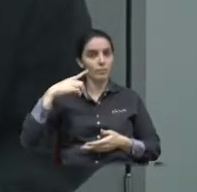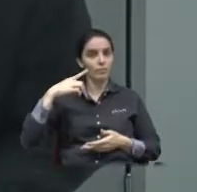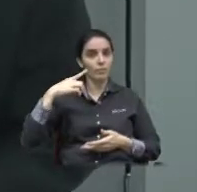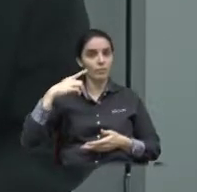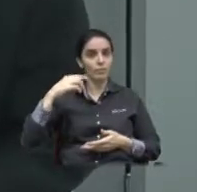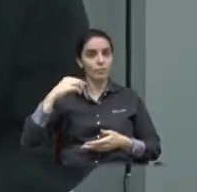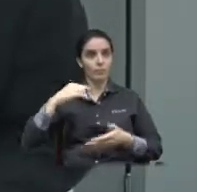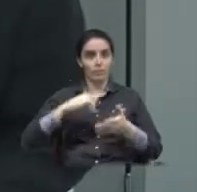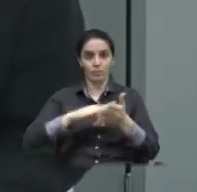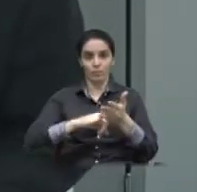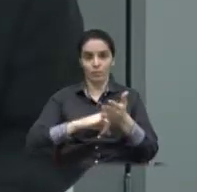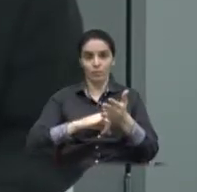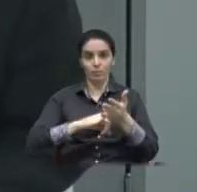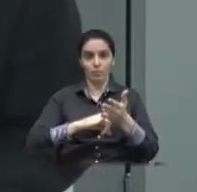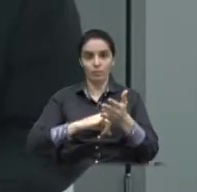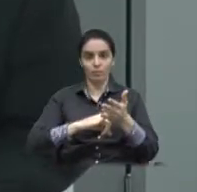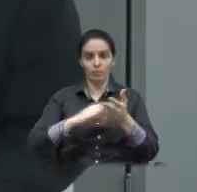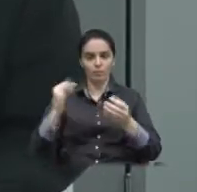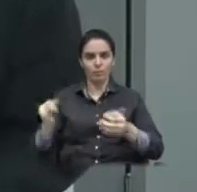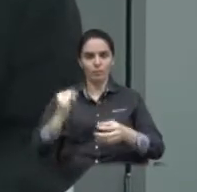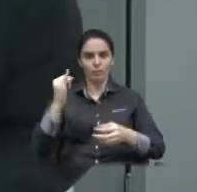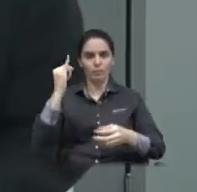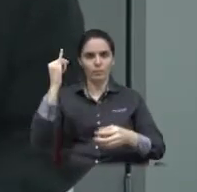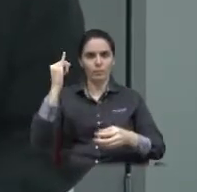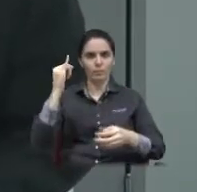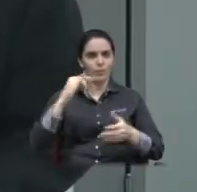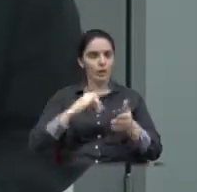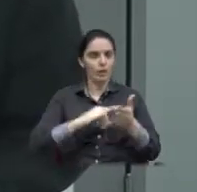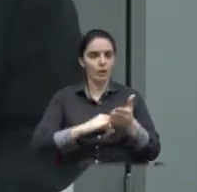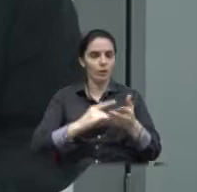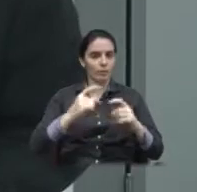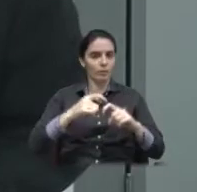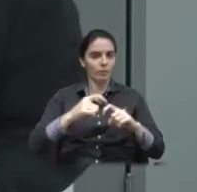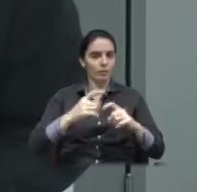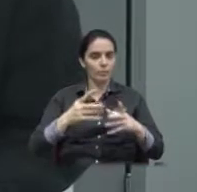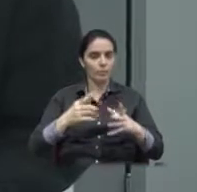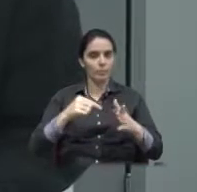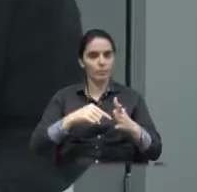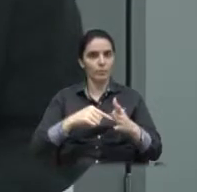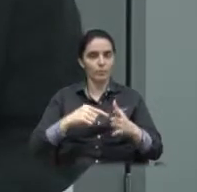soberano, né? O médico, ele não é infantil ao ponto de dar um atestado